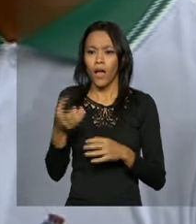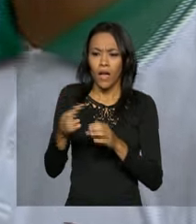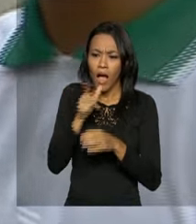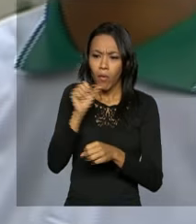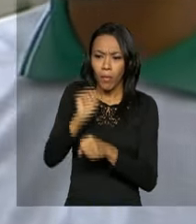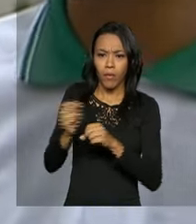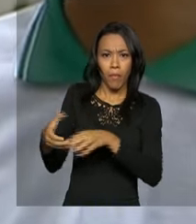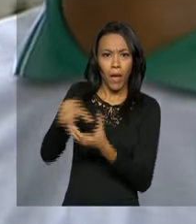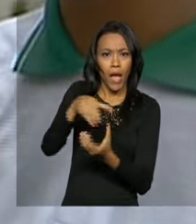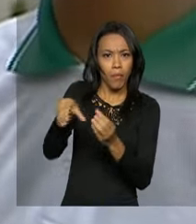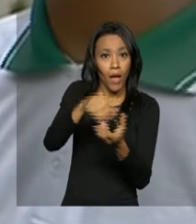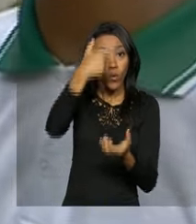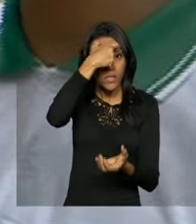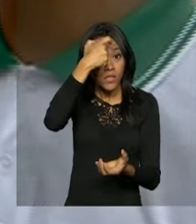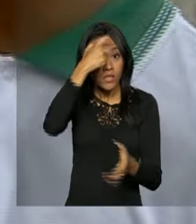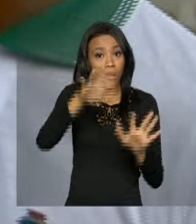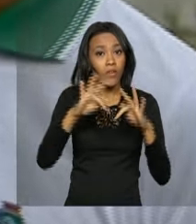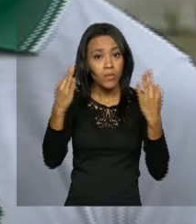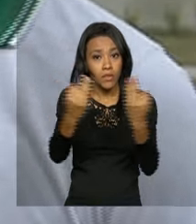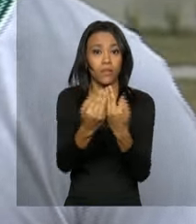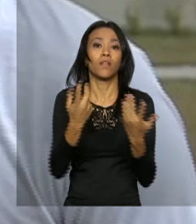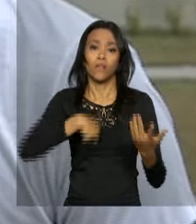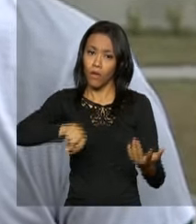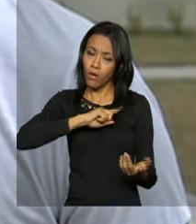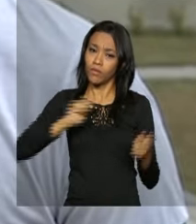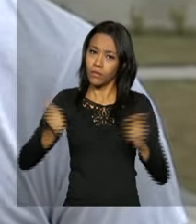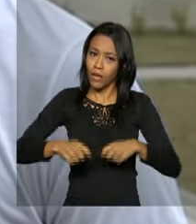conscientizar nossas próprias famílias. Nós mesmos podemos